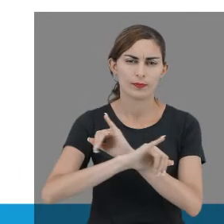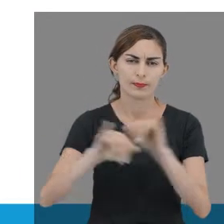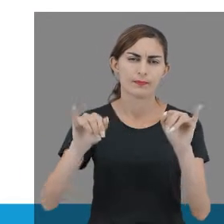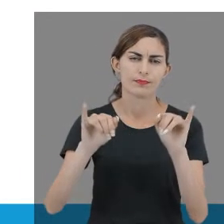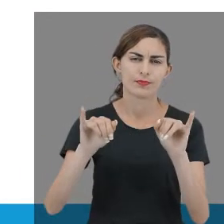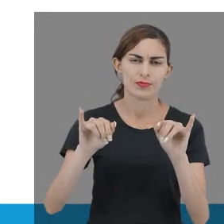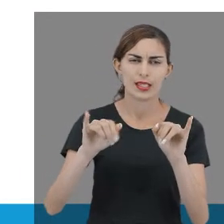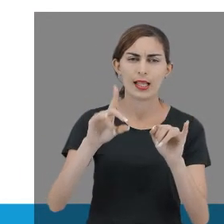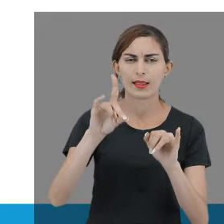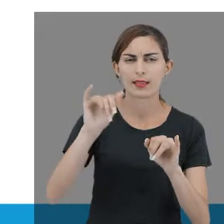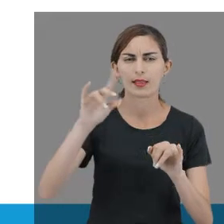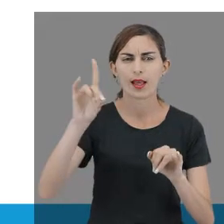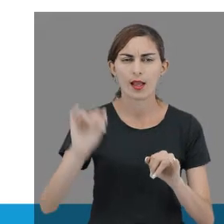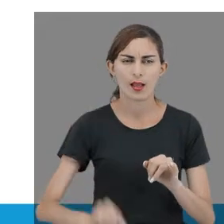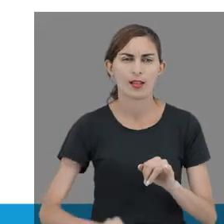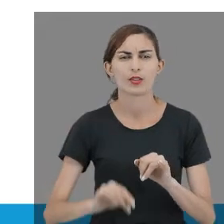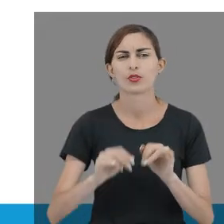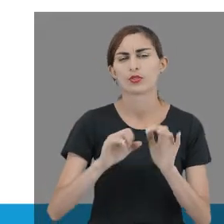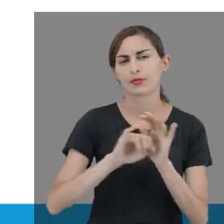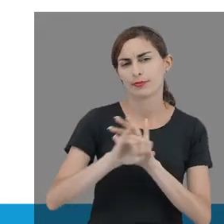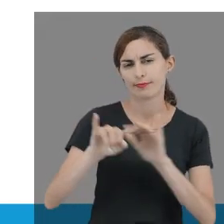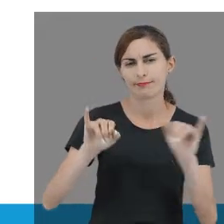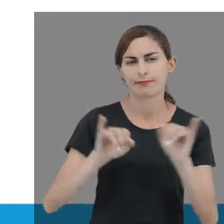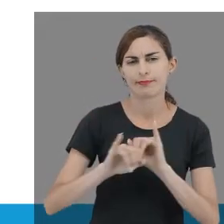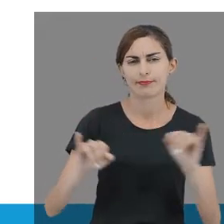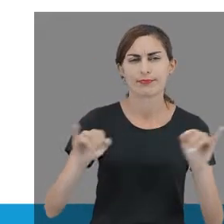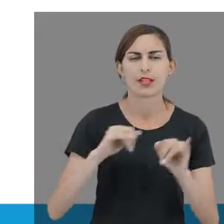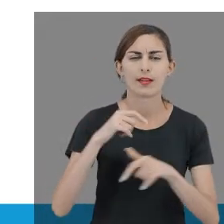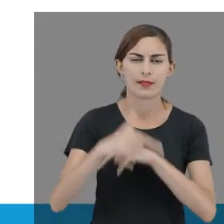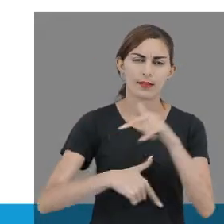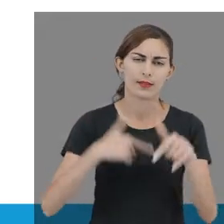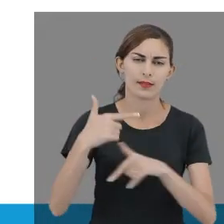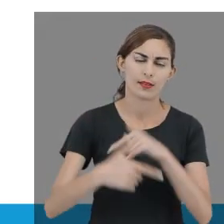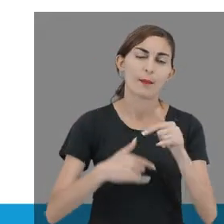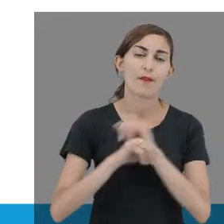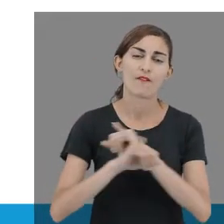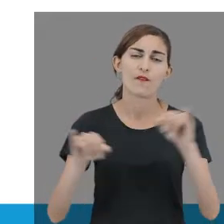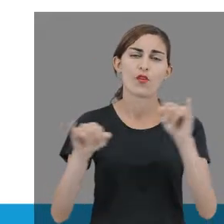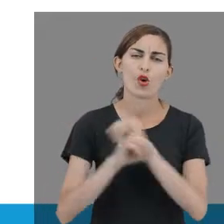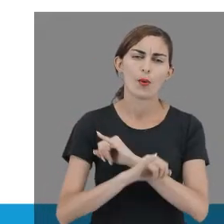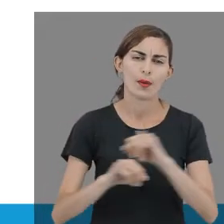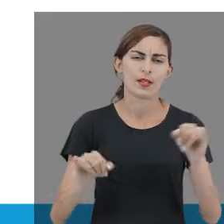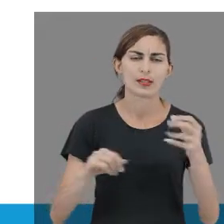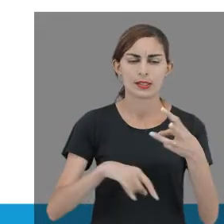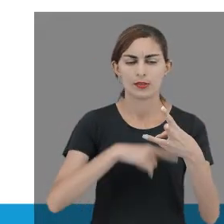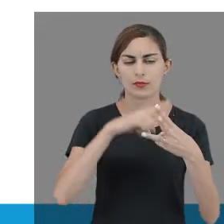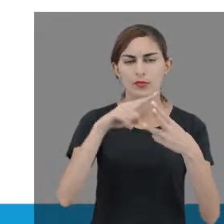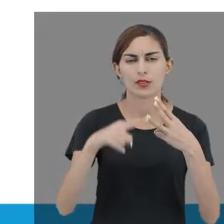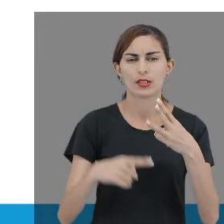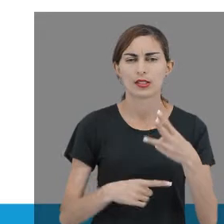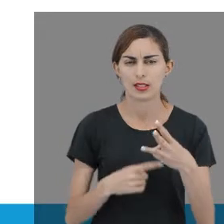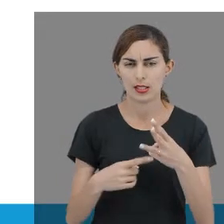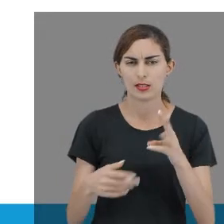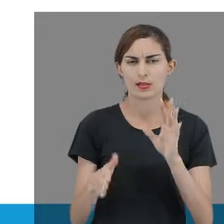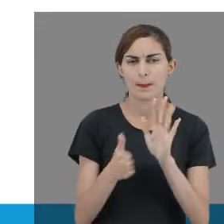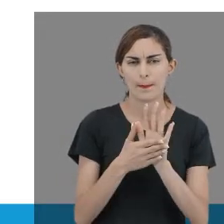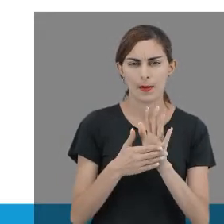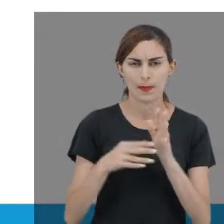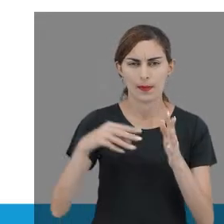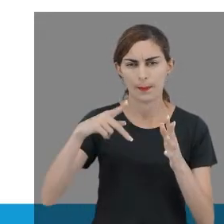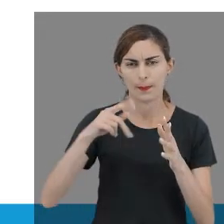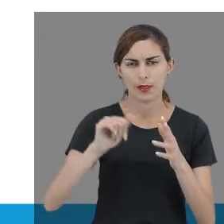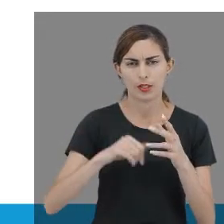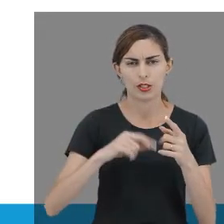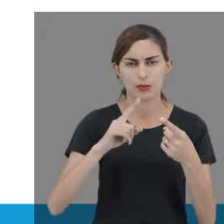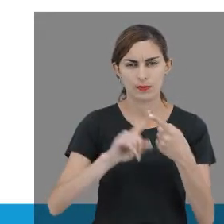que recebe dados da Declaração de Nascidos Vivos. Ele trabalha com essa informação considerando 3 desvios padrão.